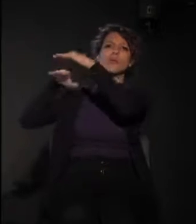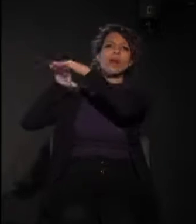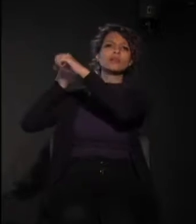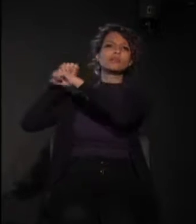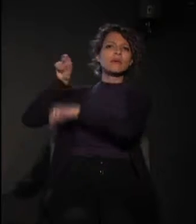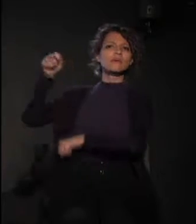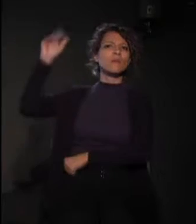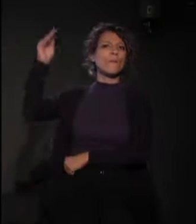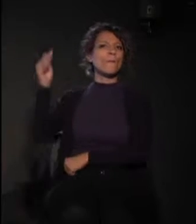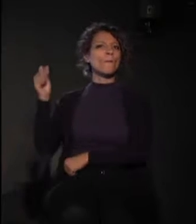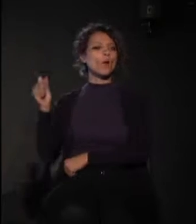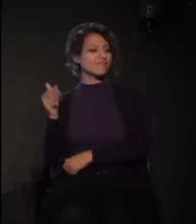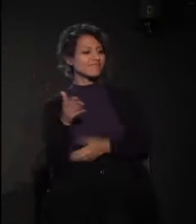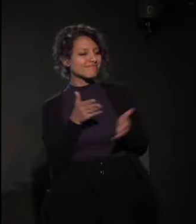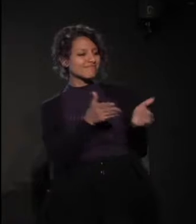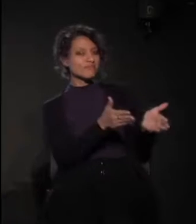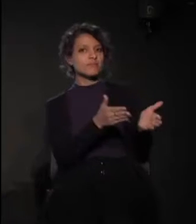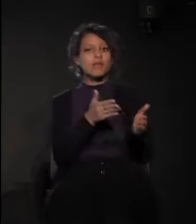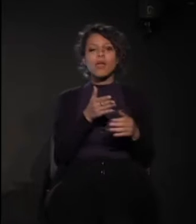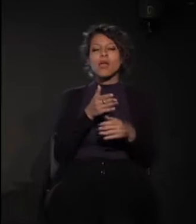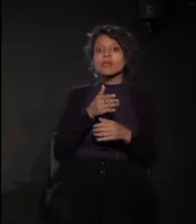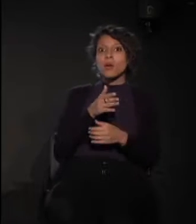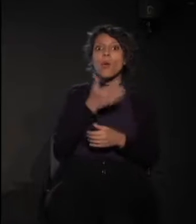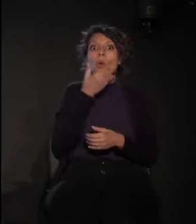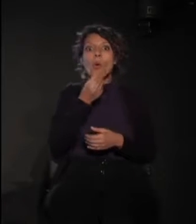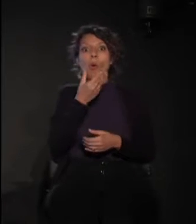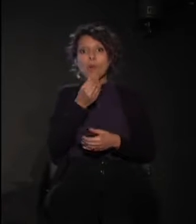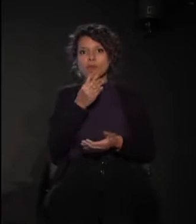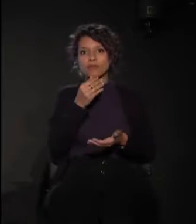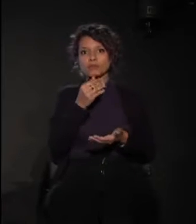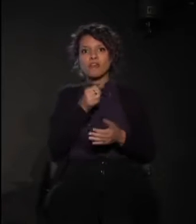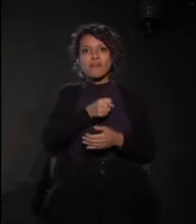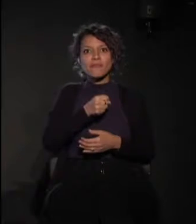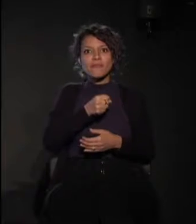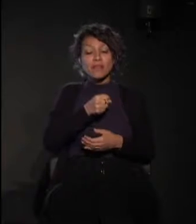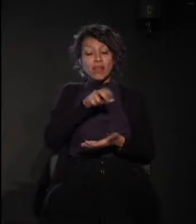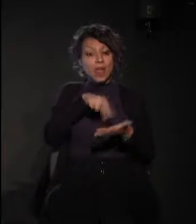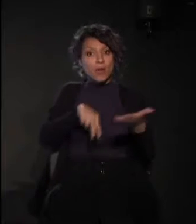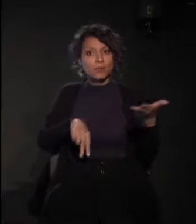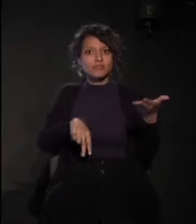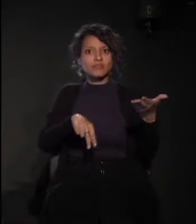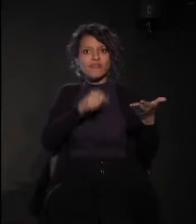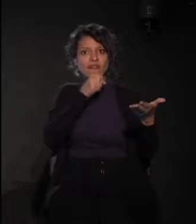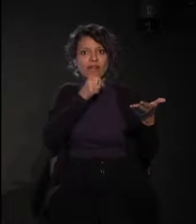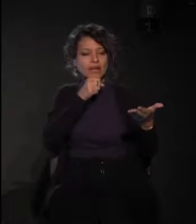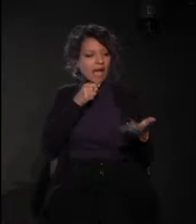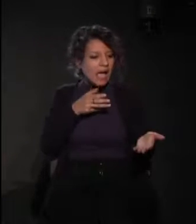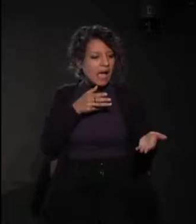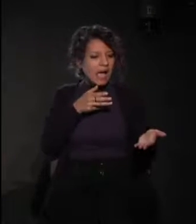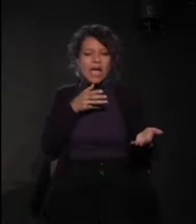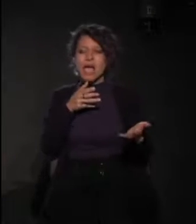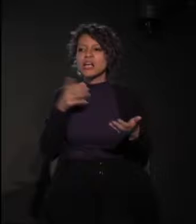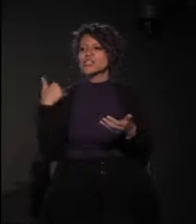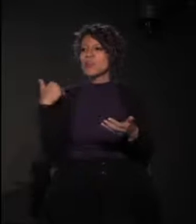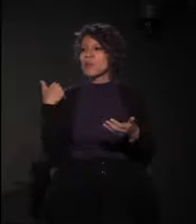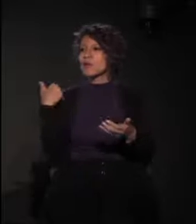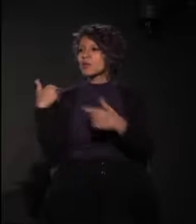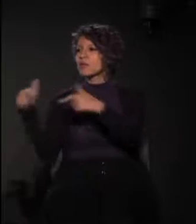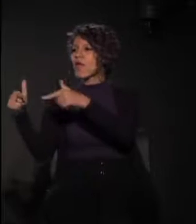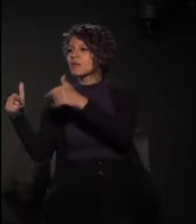a frase de efeito que ficou na cabeça da leitura de um vale de tutorial disco não posso hoje tem de almoçar com a minha filha com um